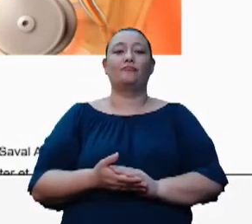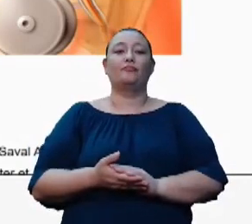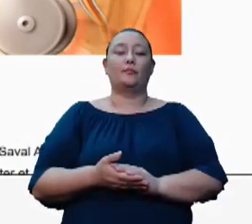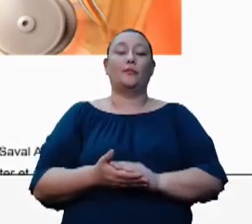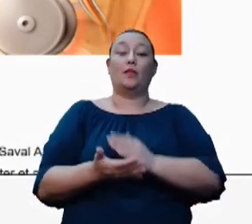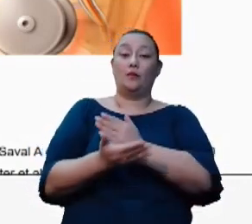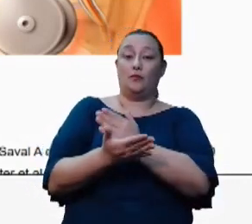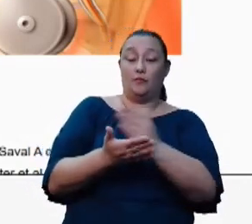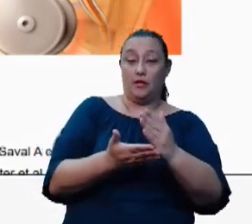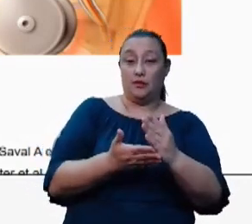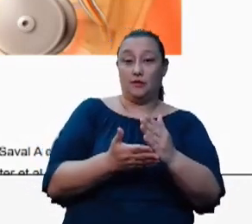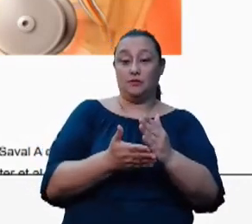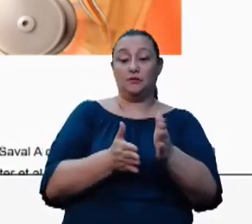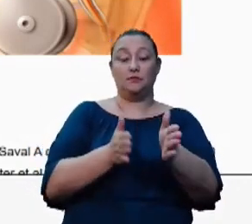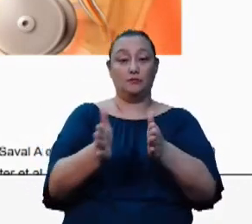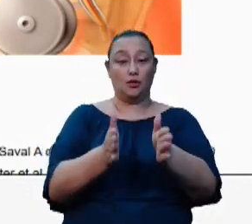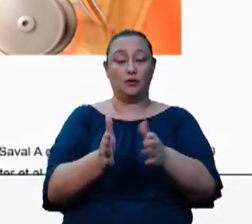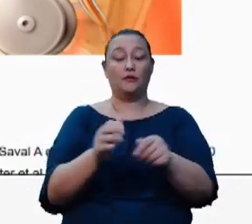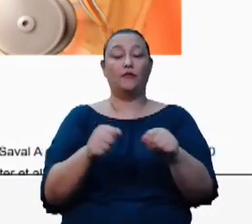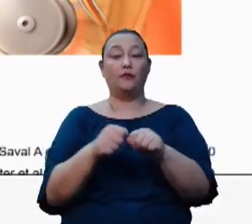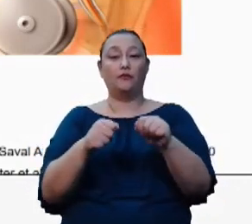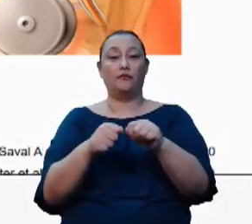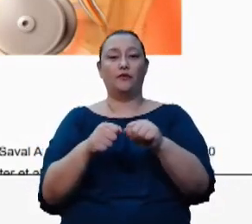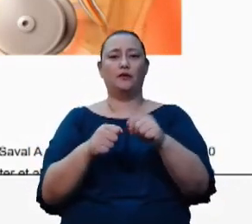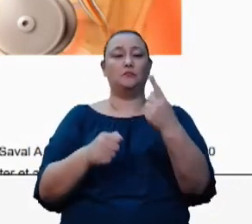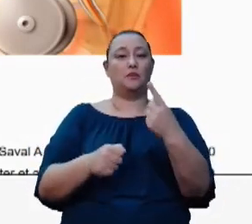Inicialmente, esse procedimento foi realizado em